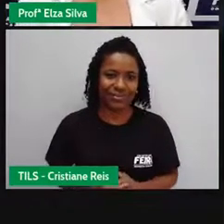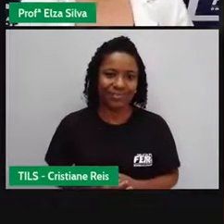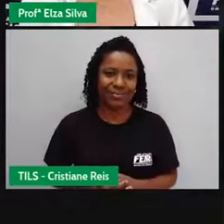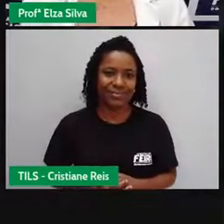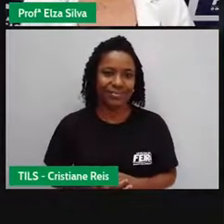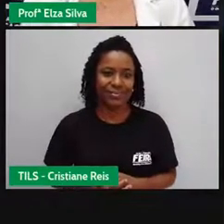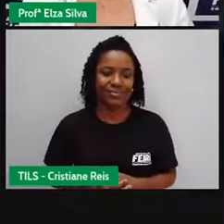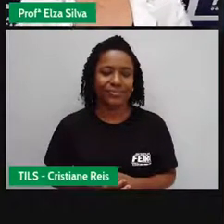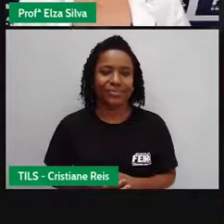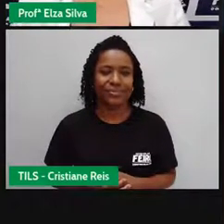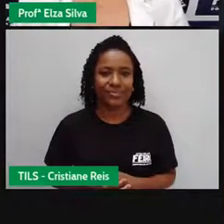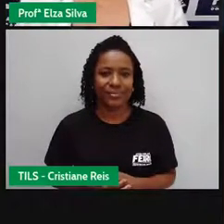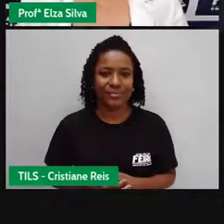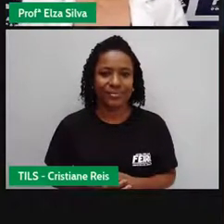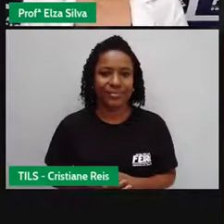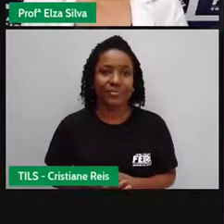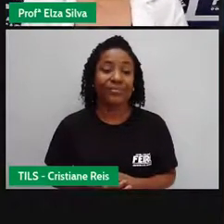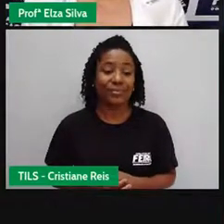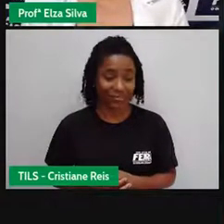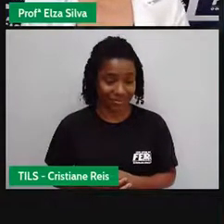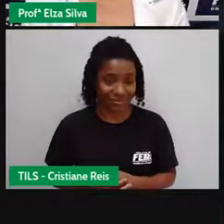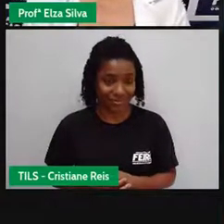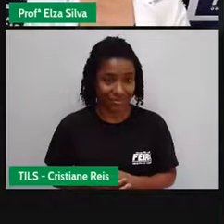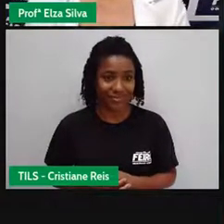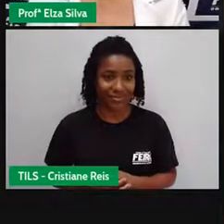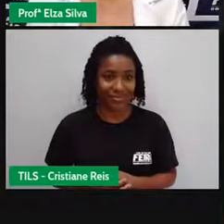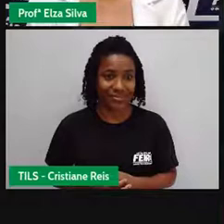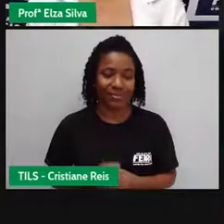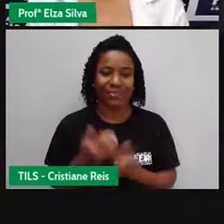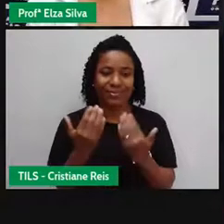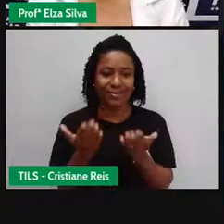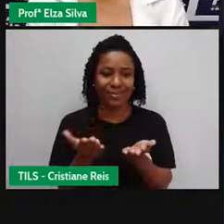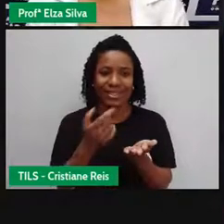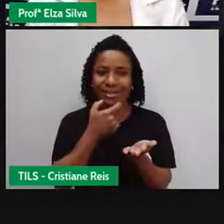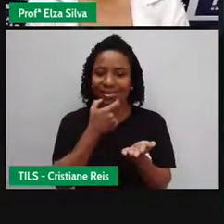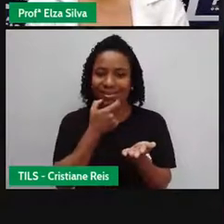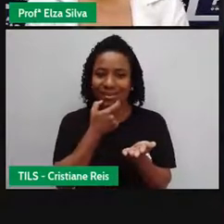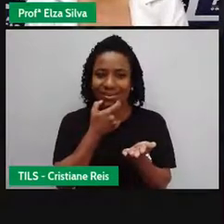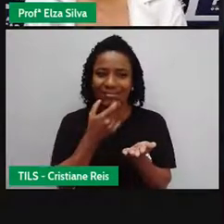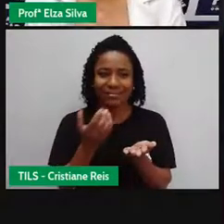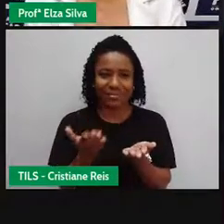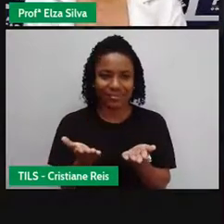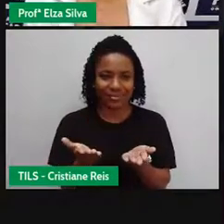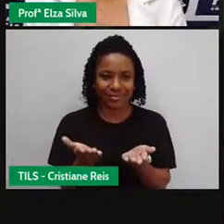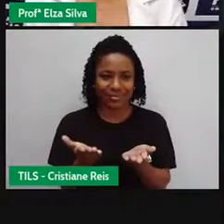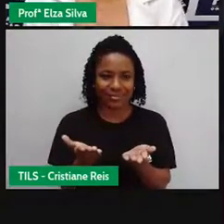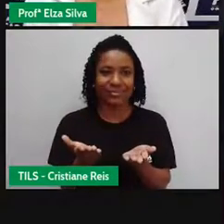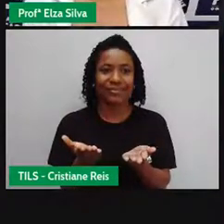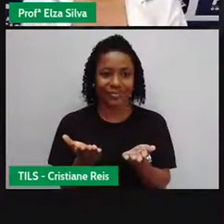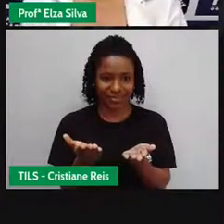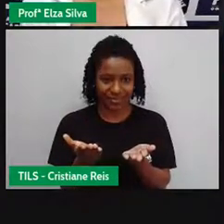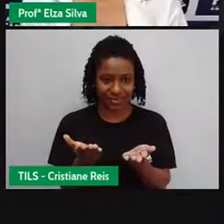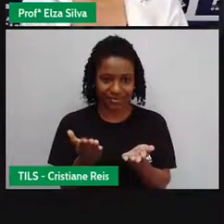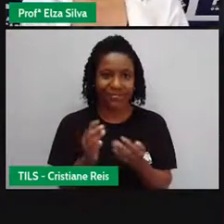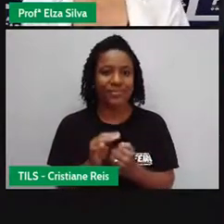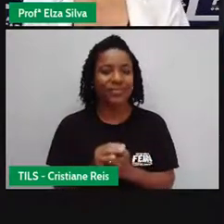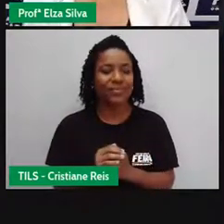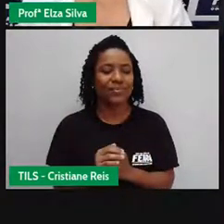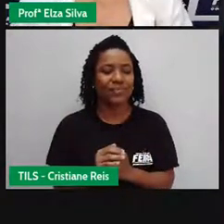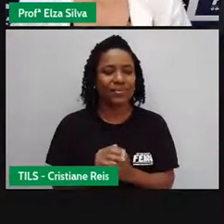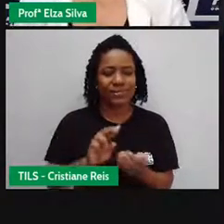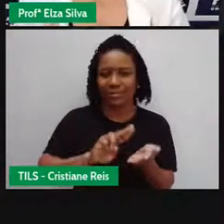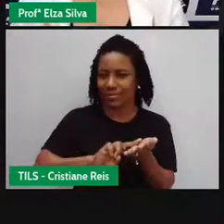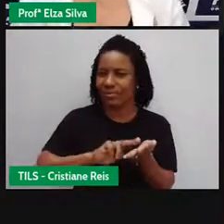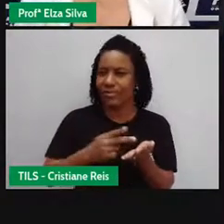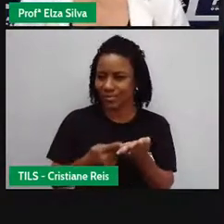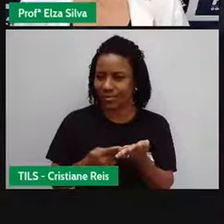julho de 1776. Why do American people celebrate the Independence Day? Então vamos pensar sobre isso agora. Como